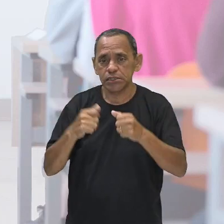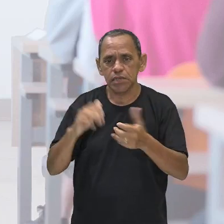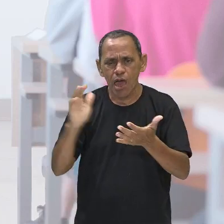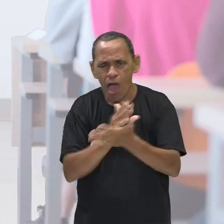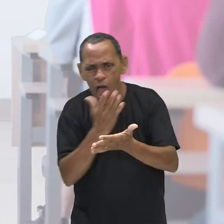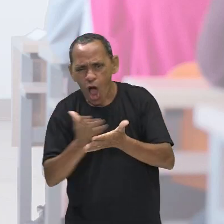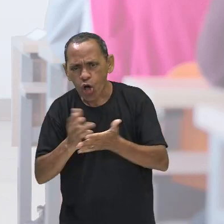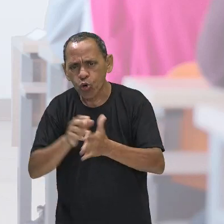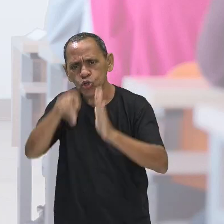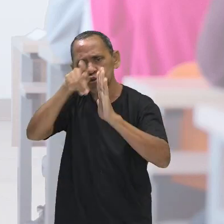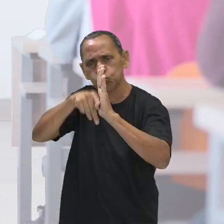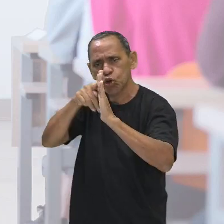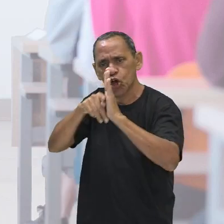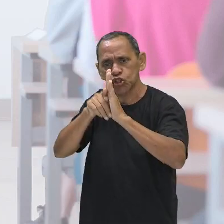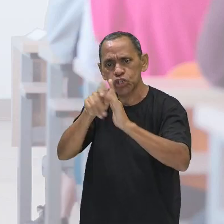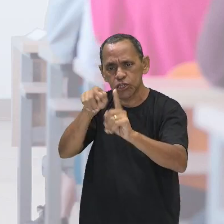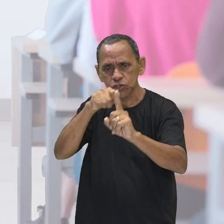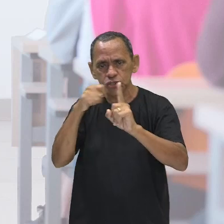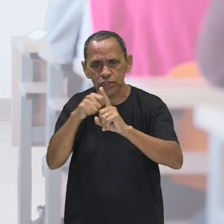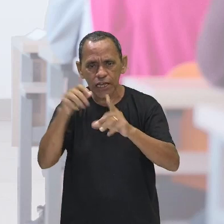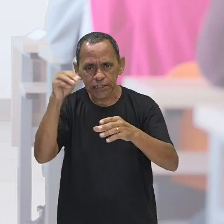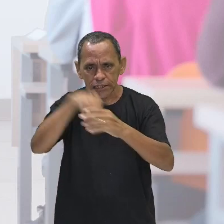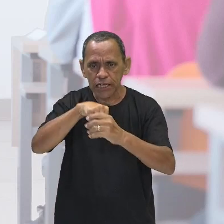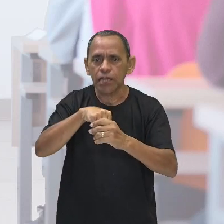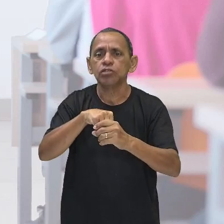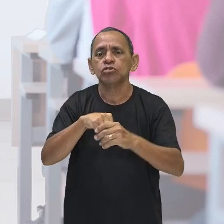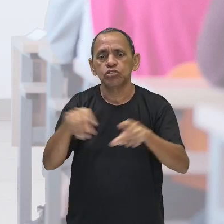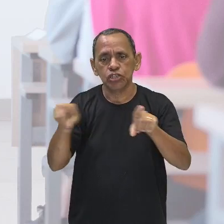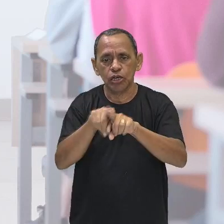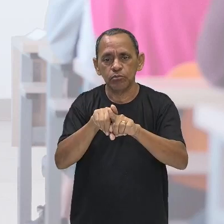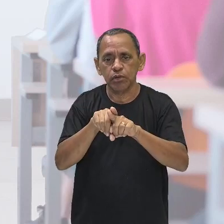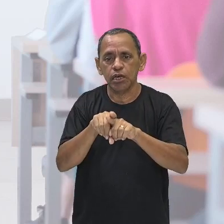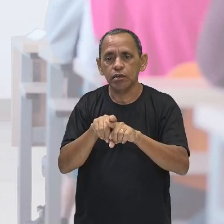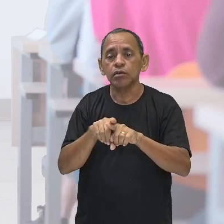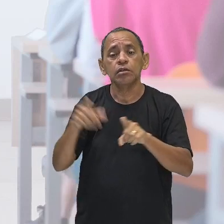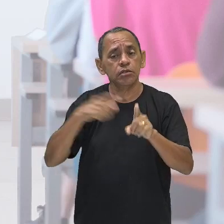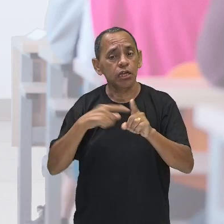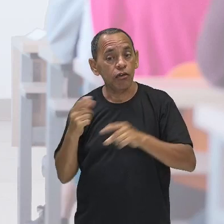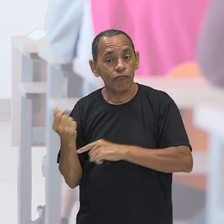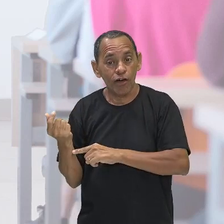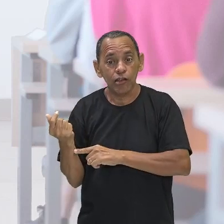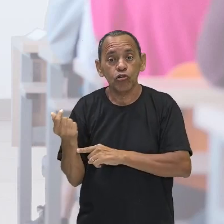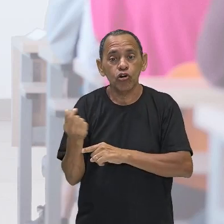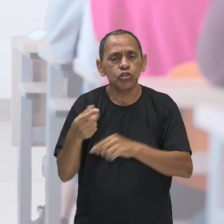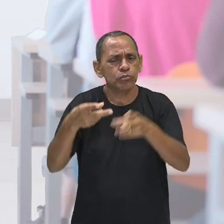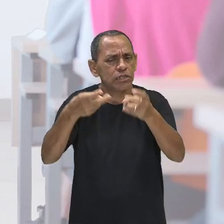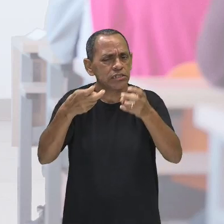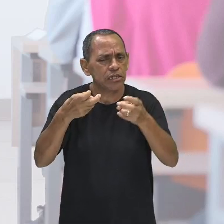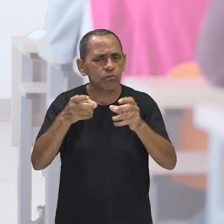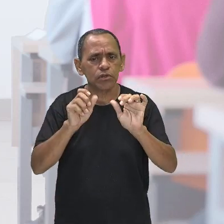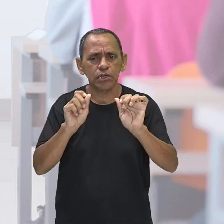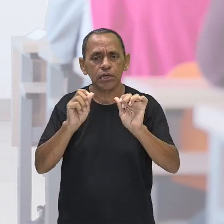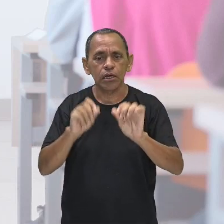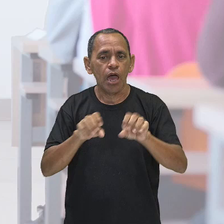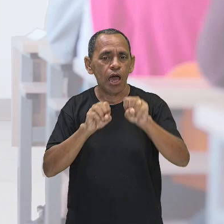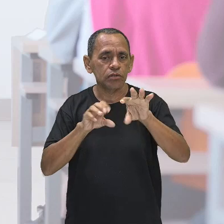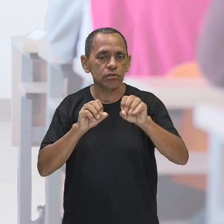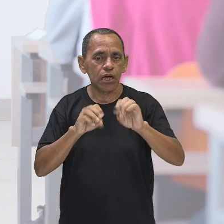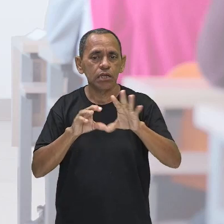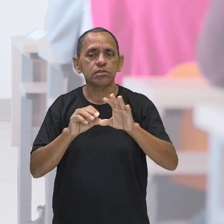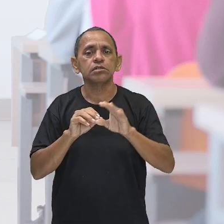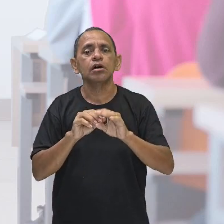de receber se de repente o seu filho não tiver na escola. Percebam que a educação atende